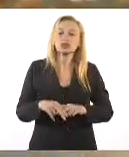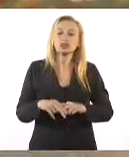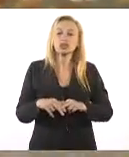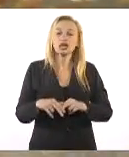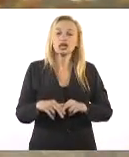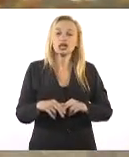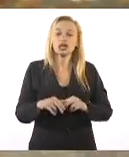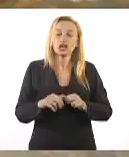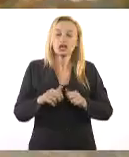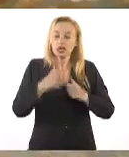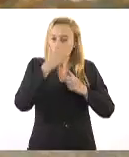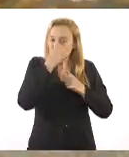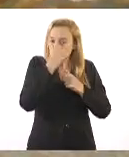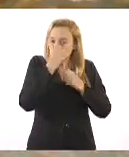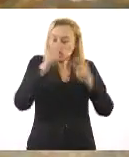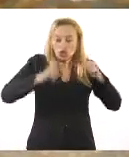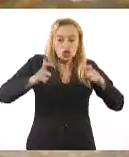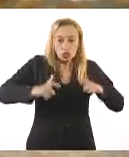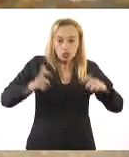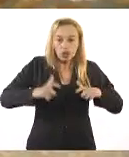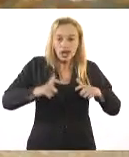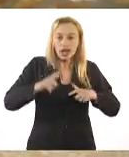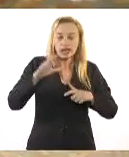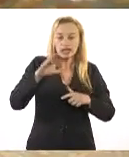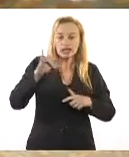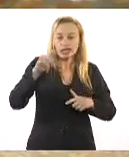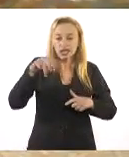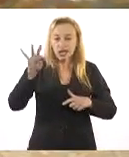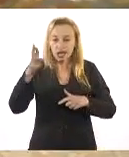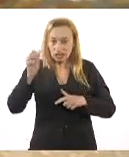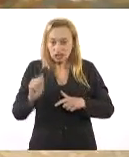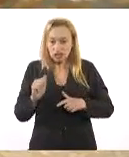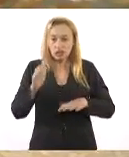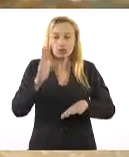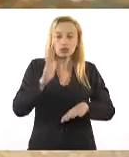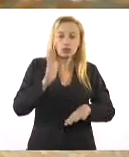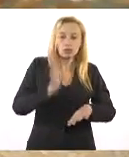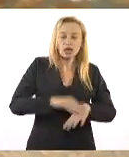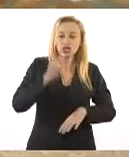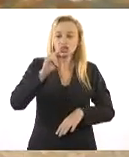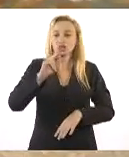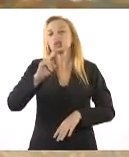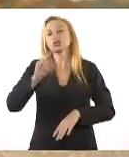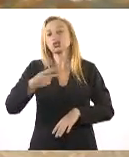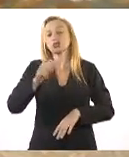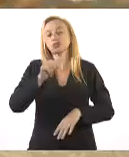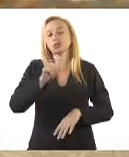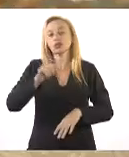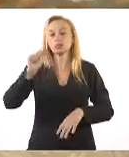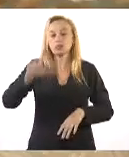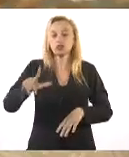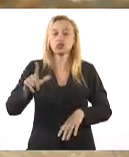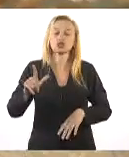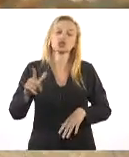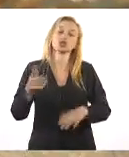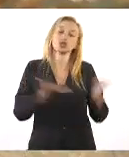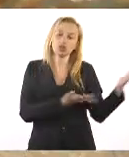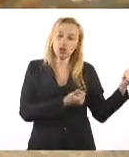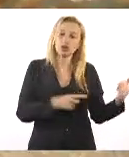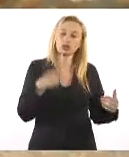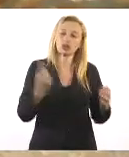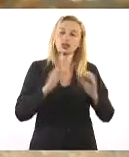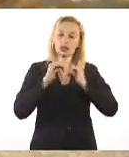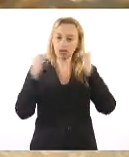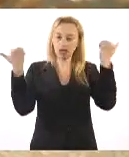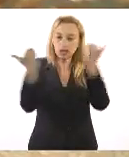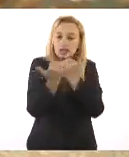encheu a cinelândia em 2011 com mais de 5 mil jovens é dessa forma que a gente abraçou o maracanã é dessa forma que